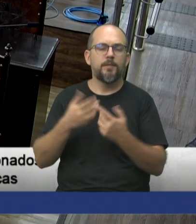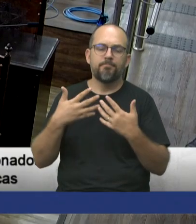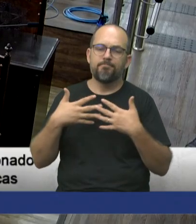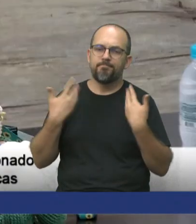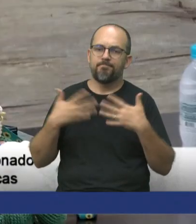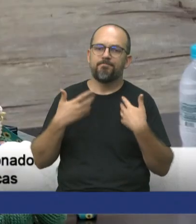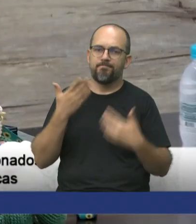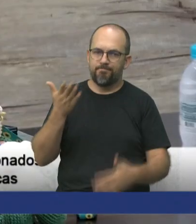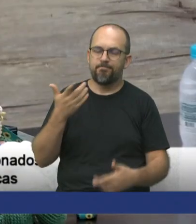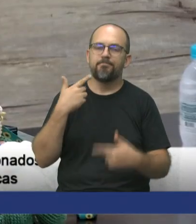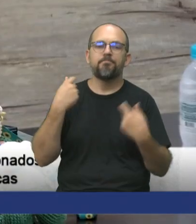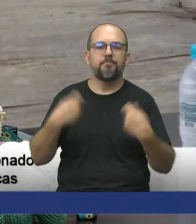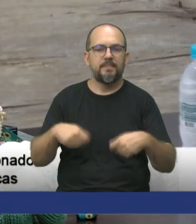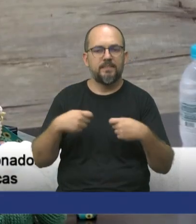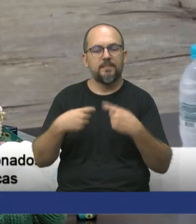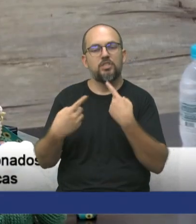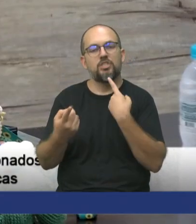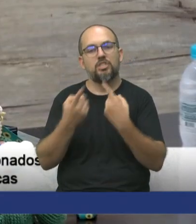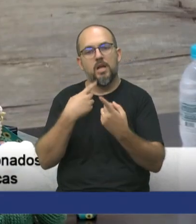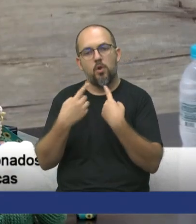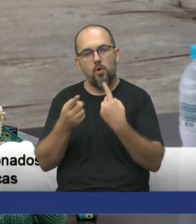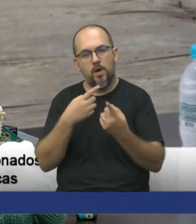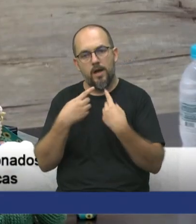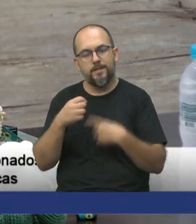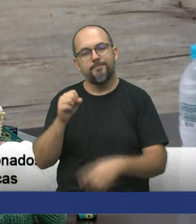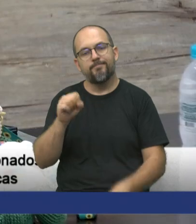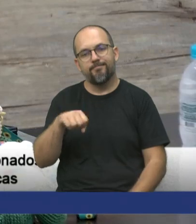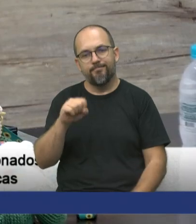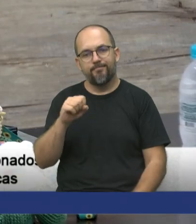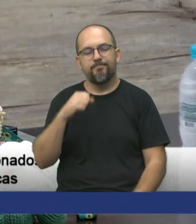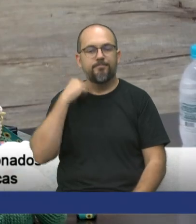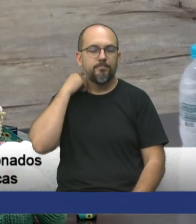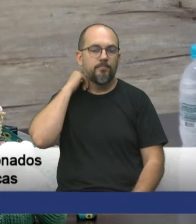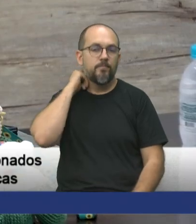precisamos dialogar, né? E alguns